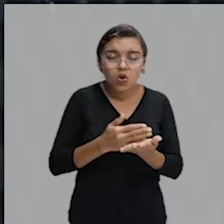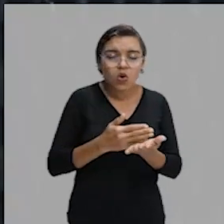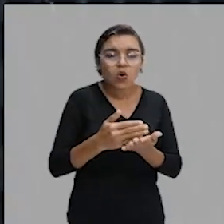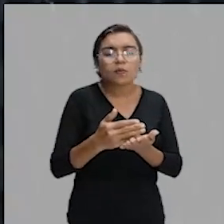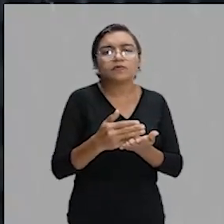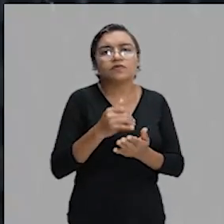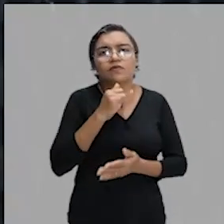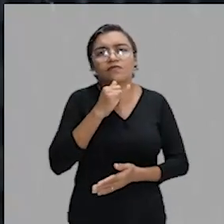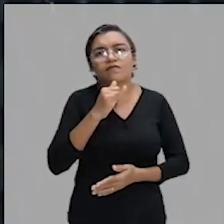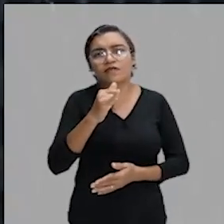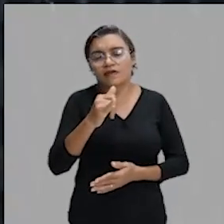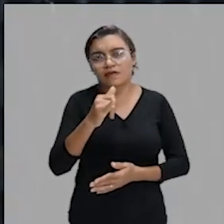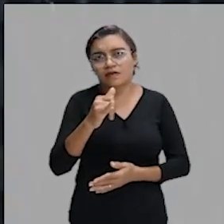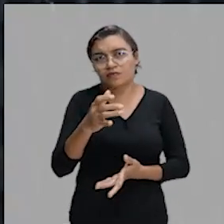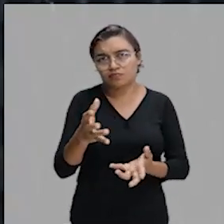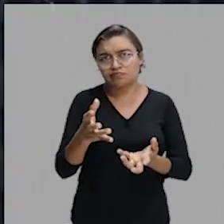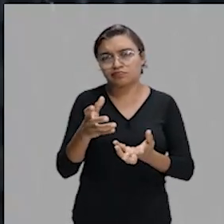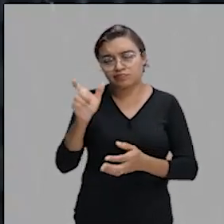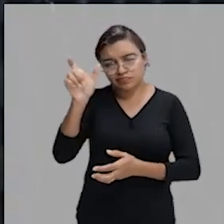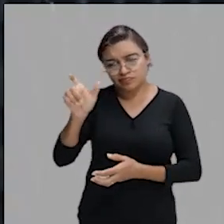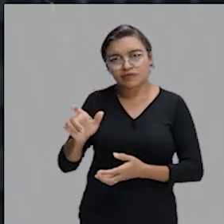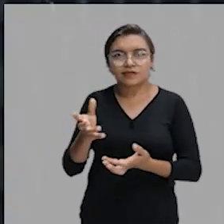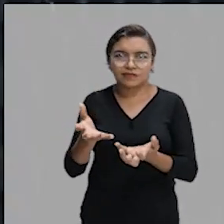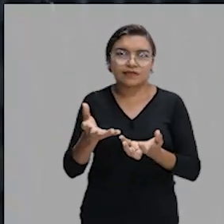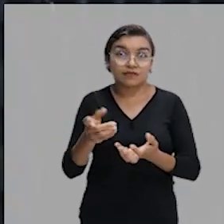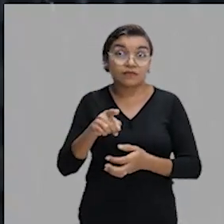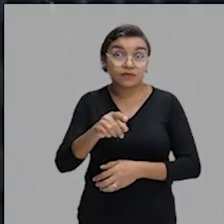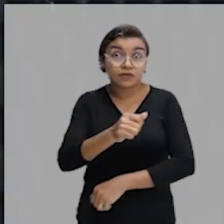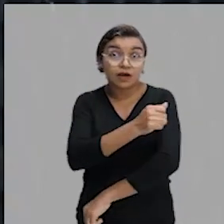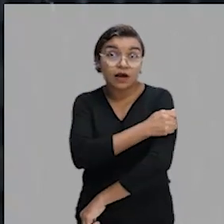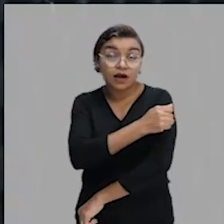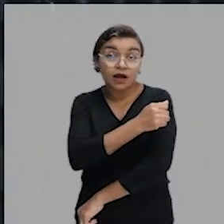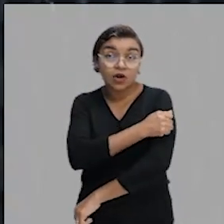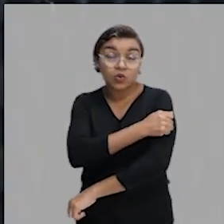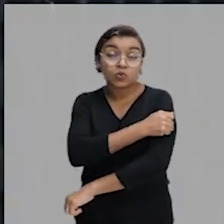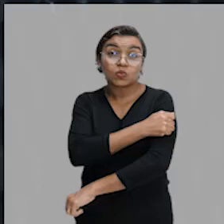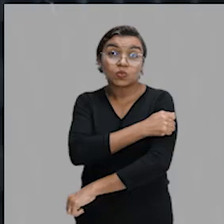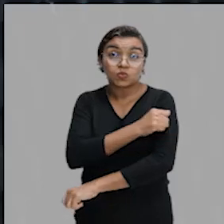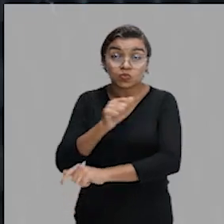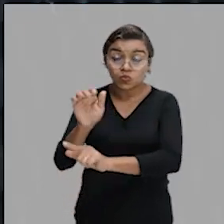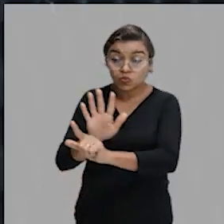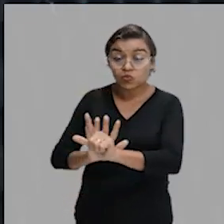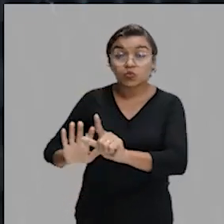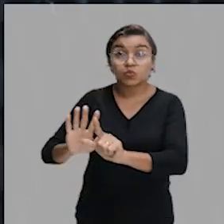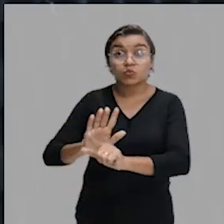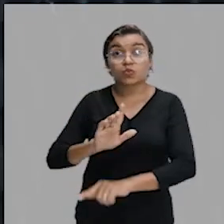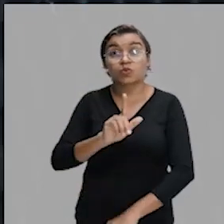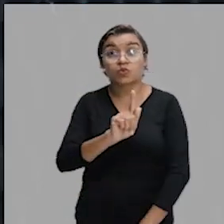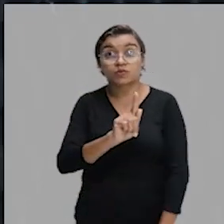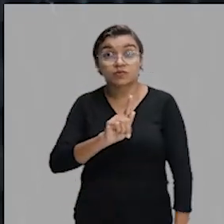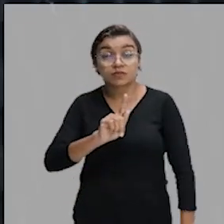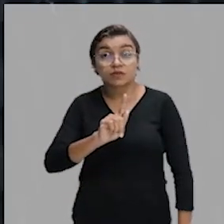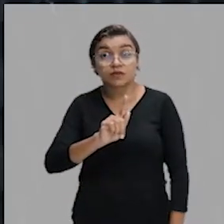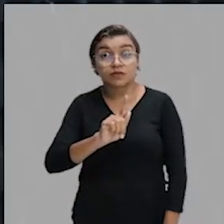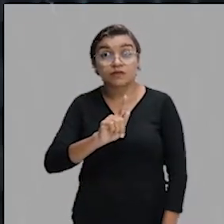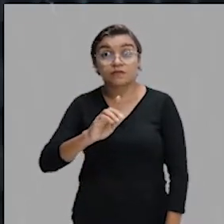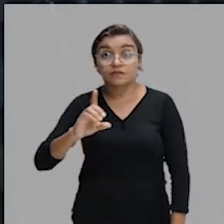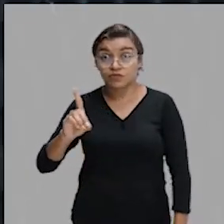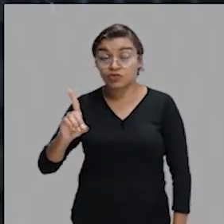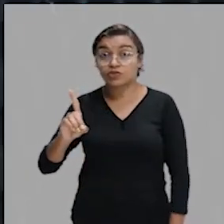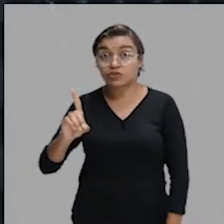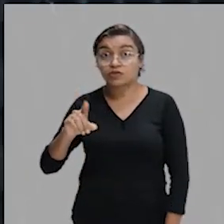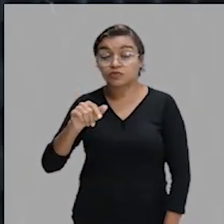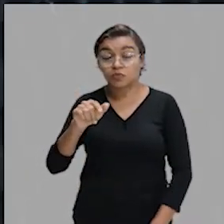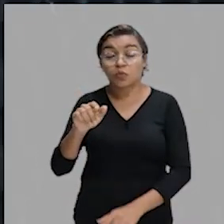dizer para ti o que é que ele quer. Você que é um aluno Gonçalves Dias, você que é um aluno da nossa plataforma, você que é um aluno do